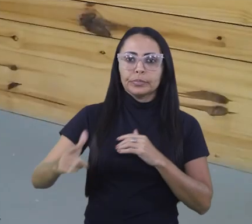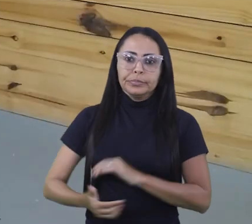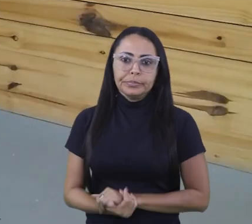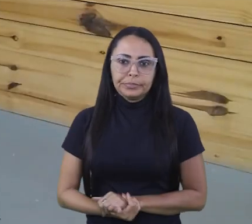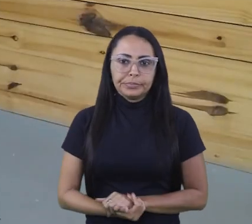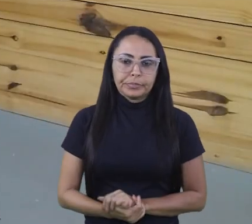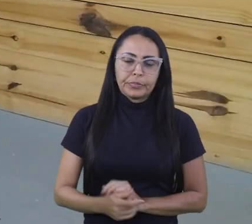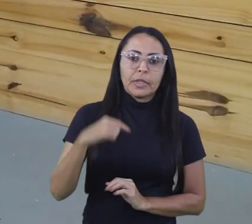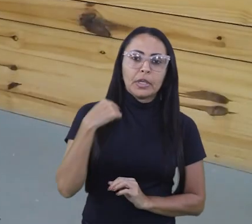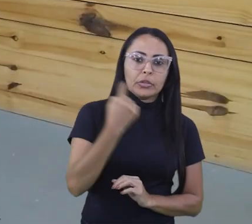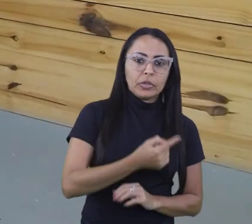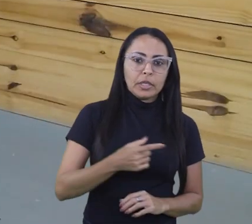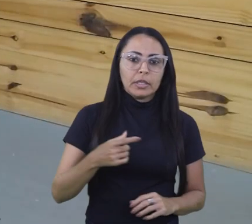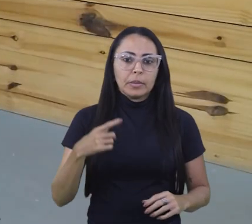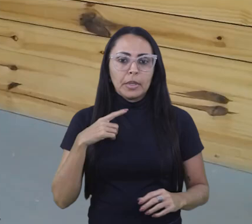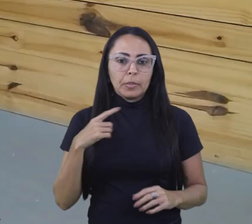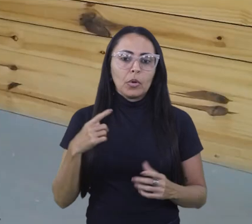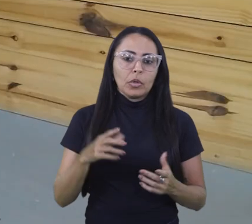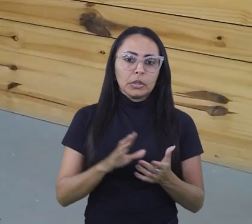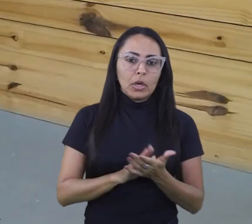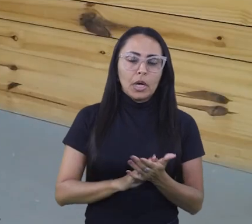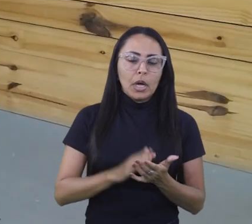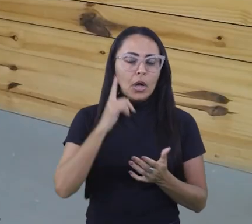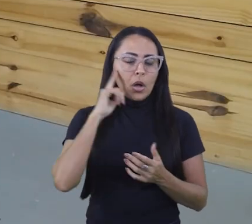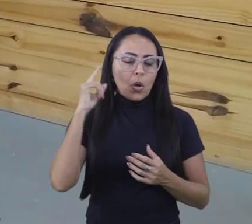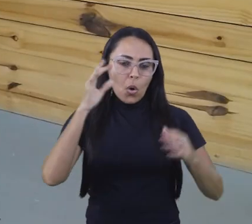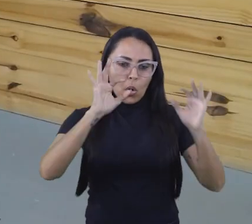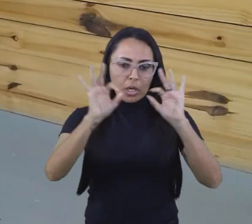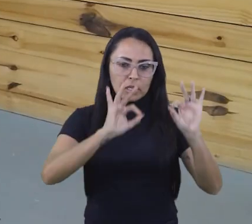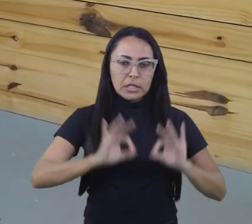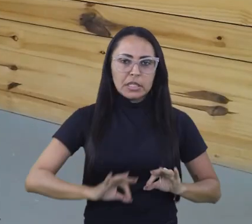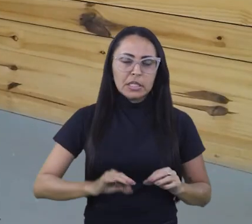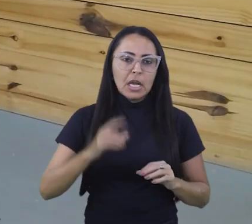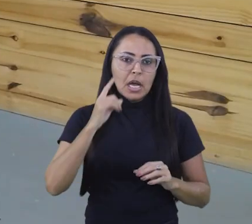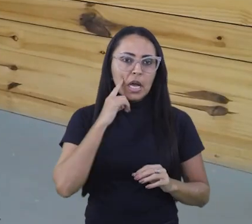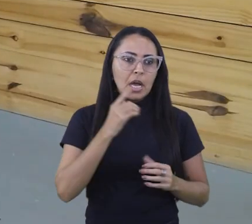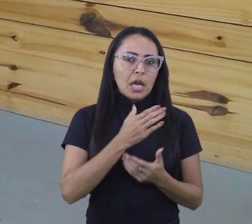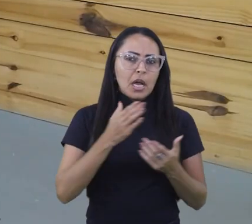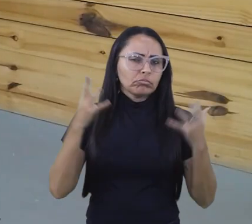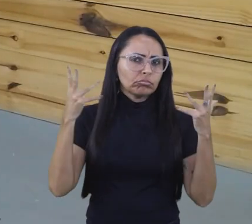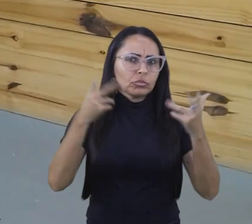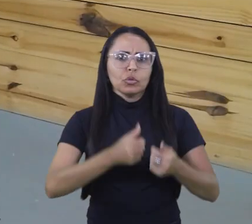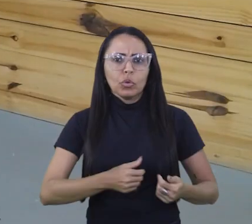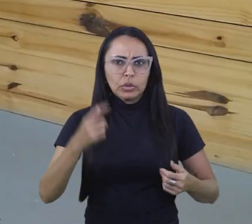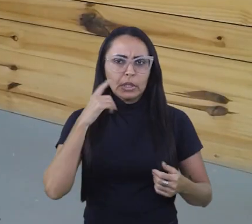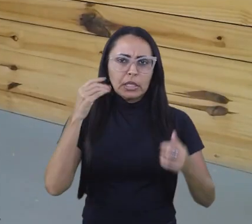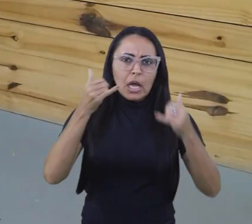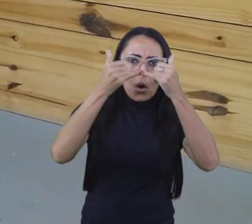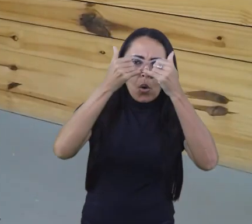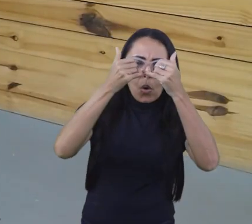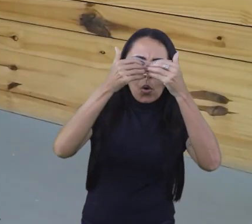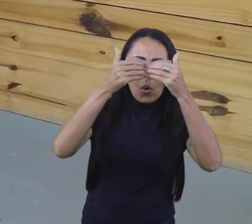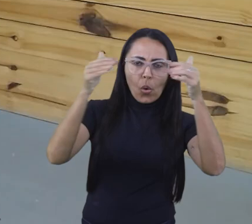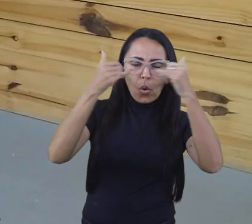gente também pode organizar uma hierarquia, né, do conhecimento a partir de uma horizontalidade, tá?